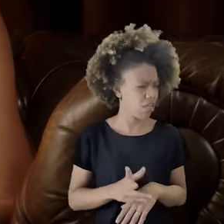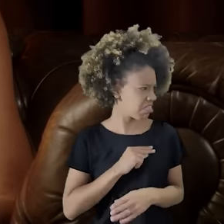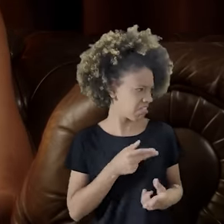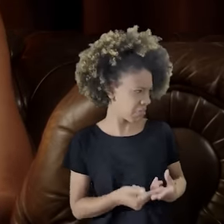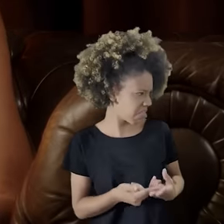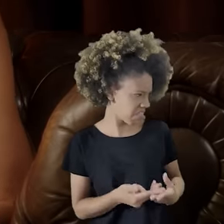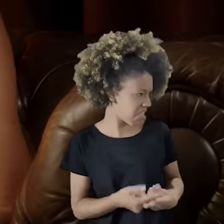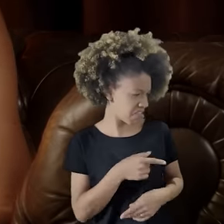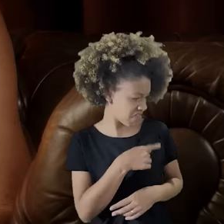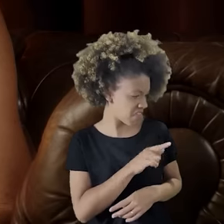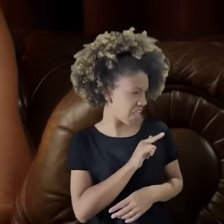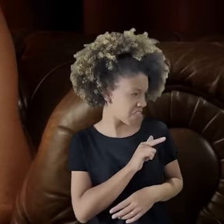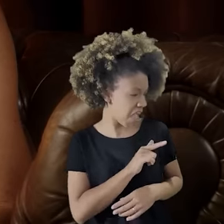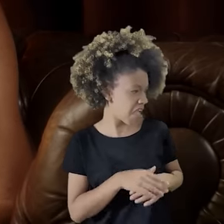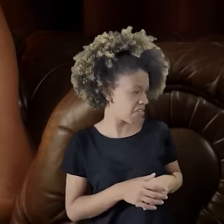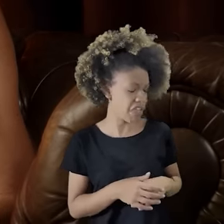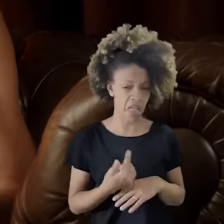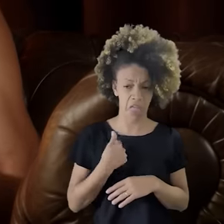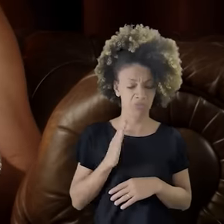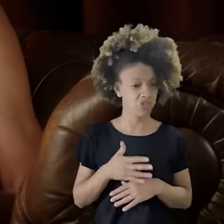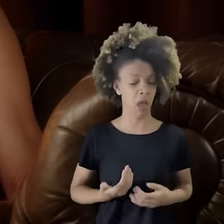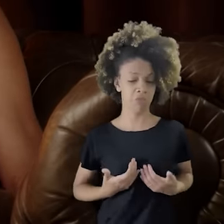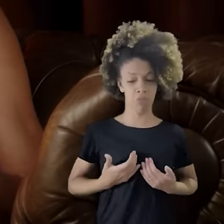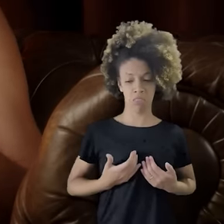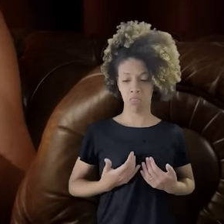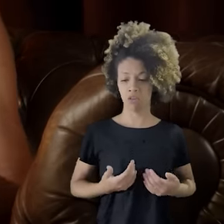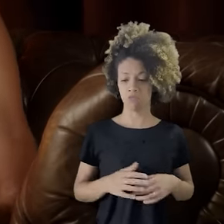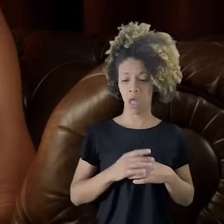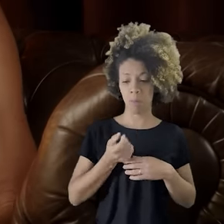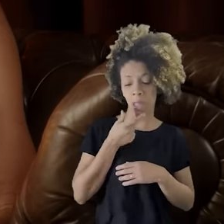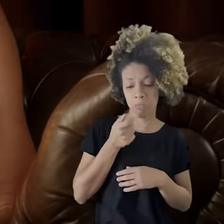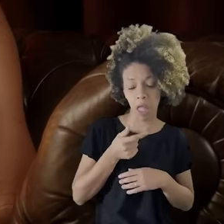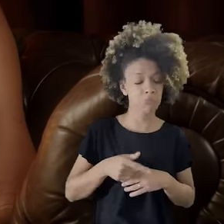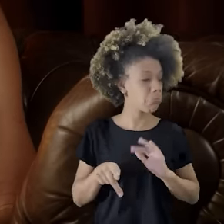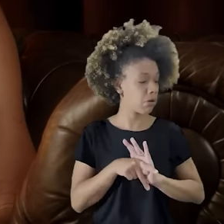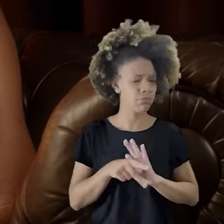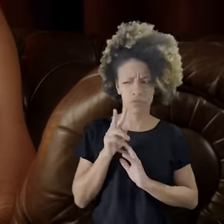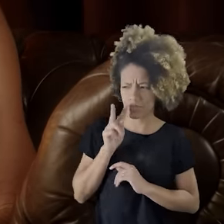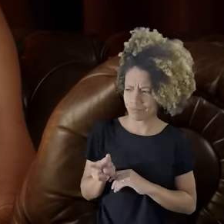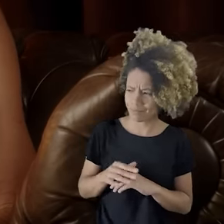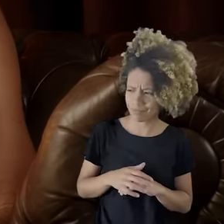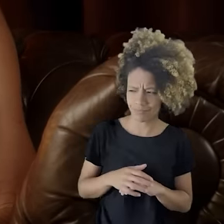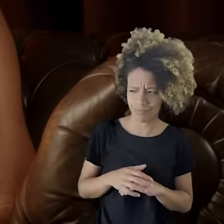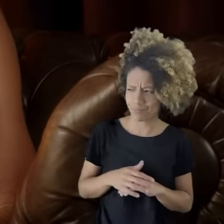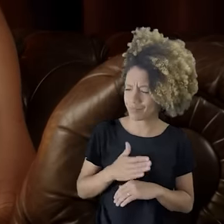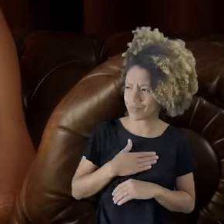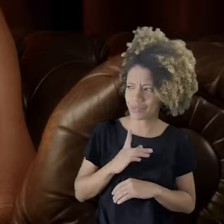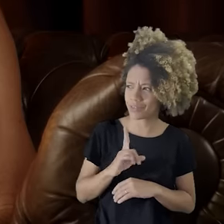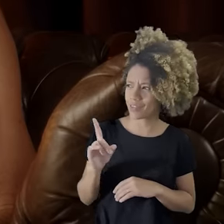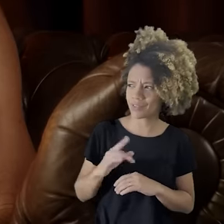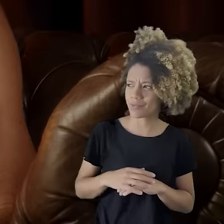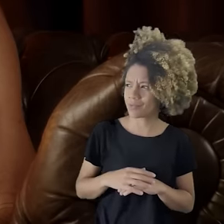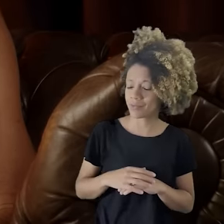paciência que que vocês têm eu já tô todo hormonizado eu tô hormônio por conta não sei o que eu peguei fiquei olhando assim eu falei meu Deus